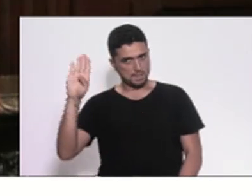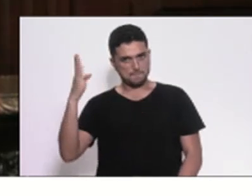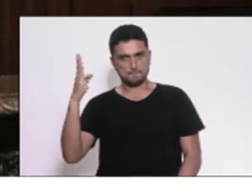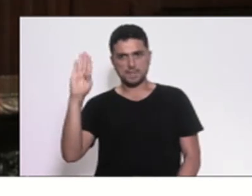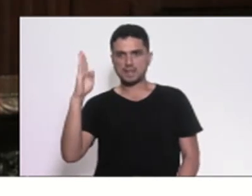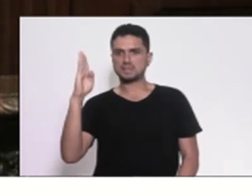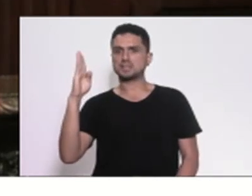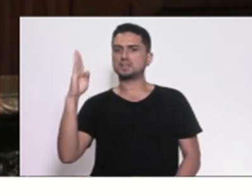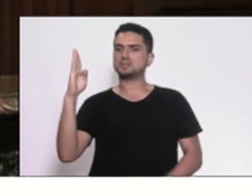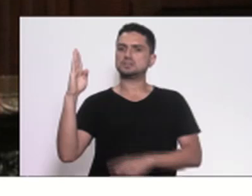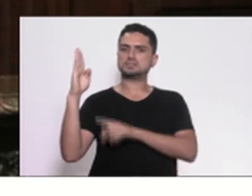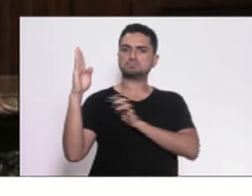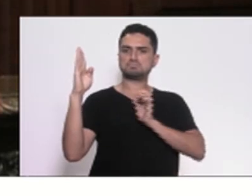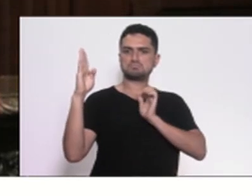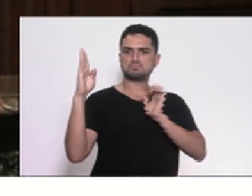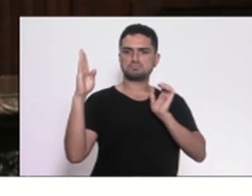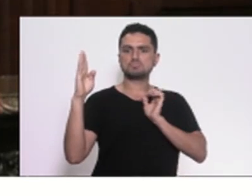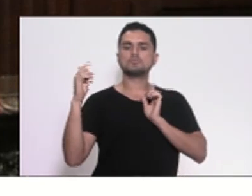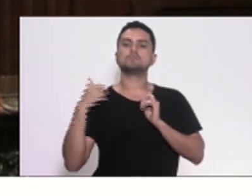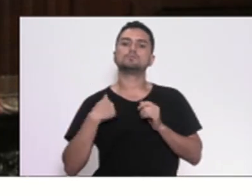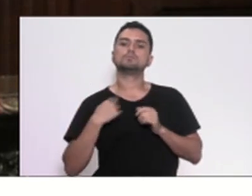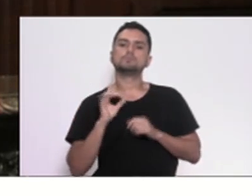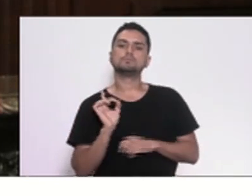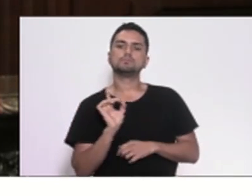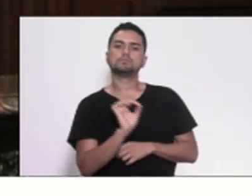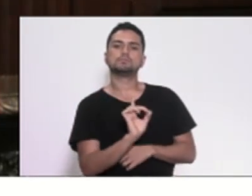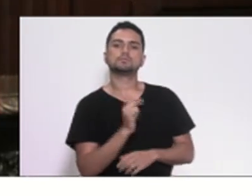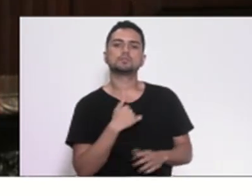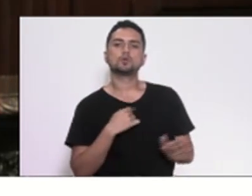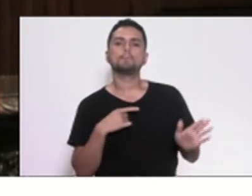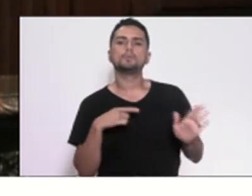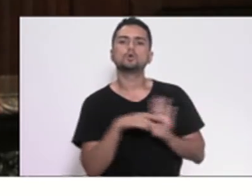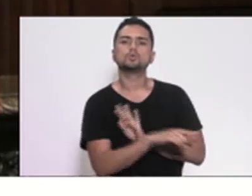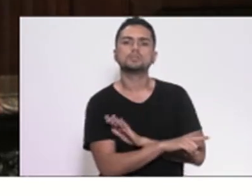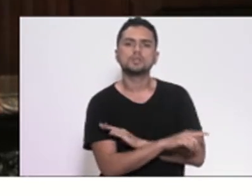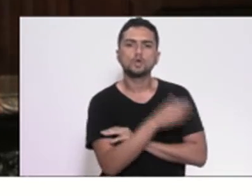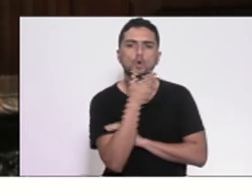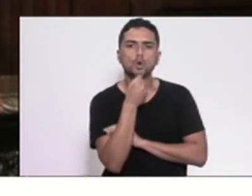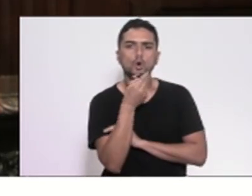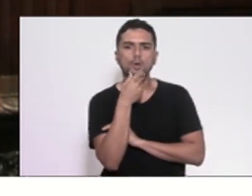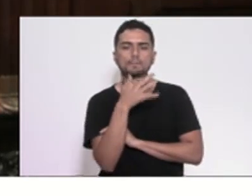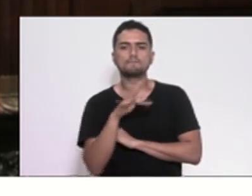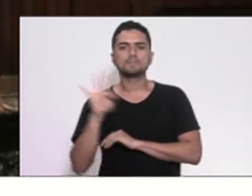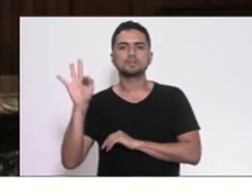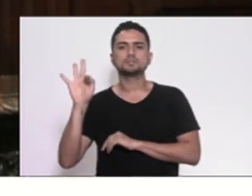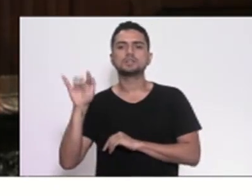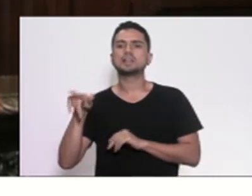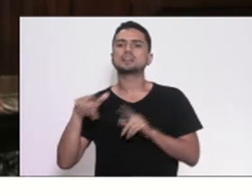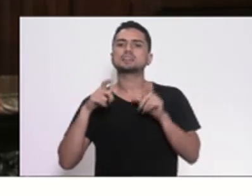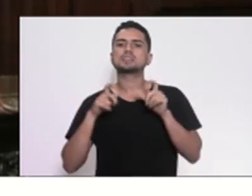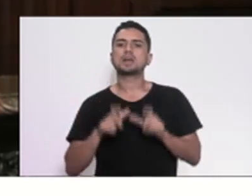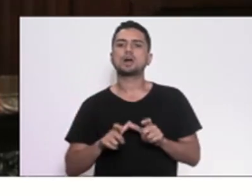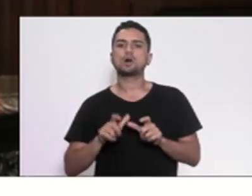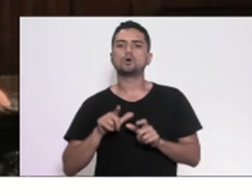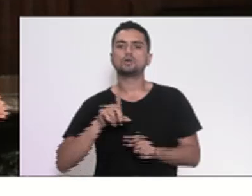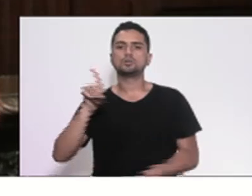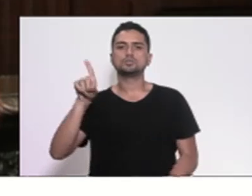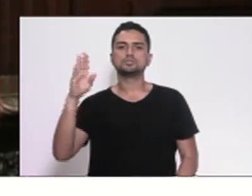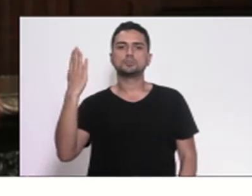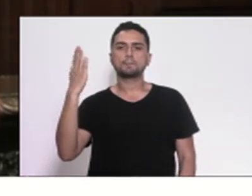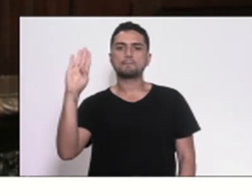eu perguntei lá, deputado Waldeck, perguntei lá ao francês, e de onde veio essa